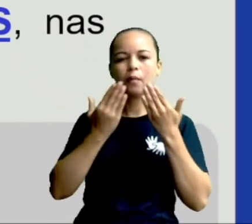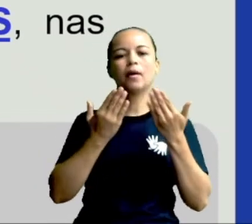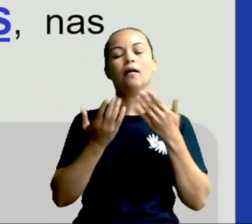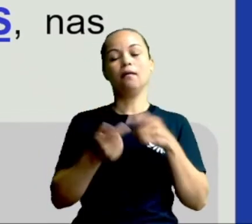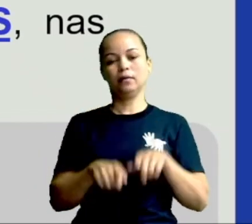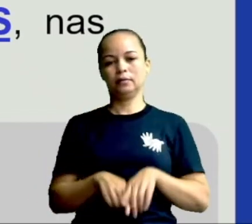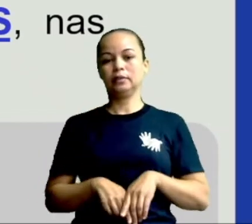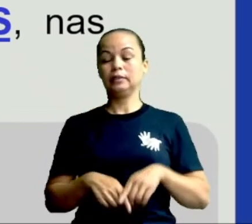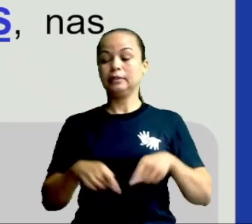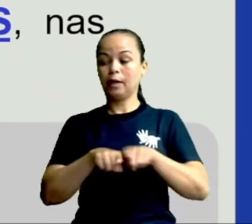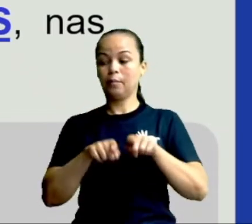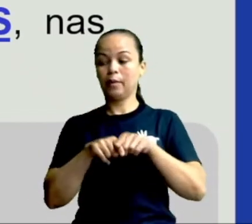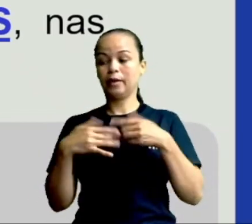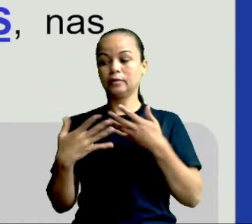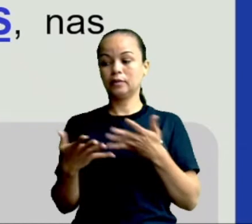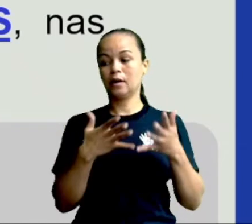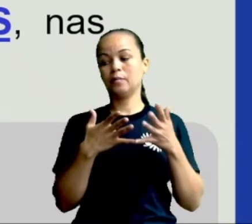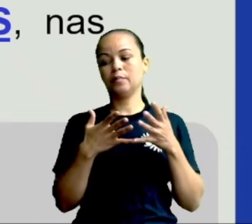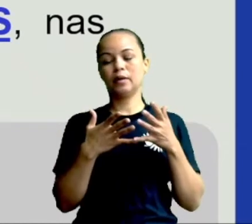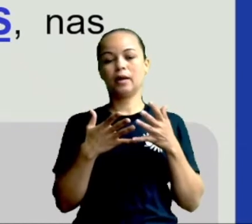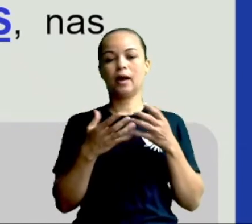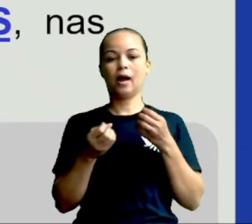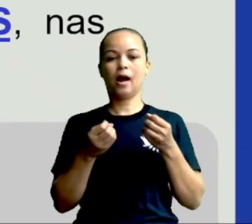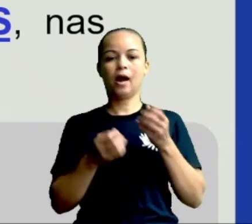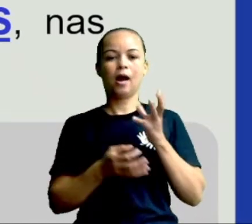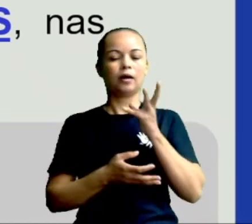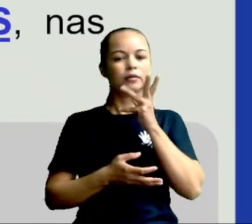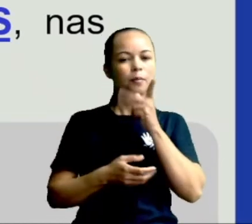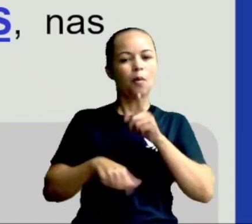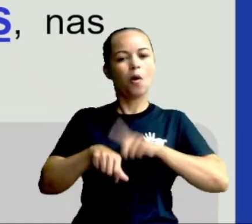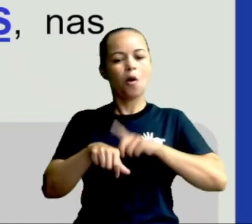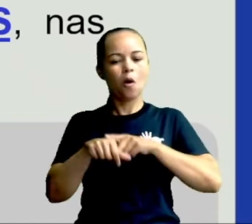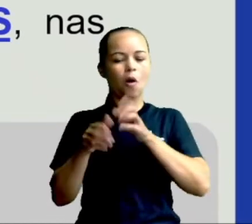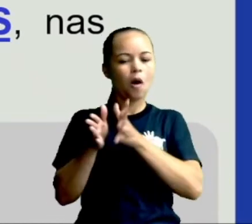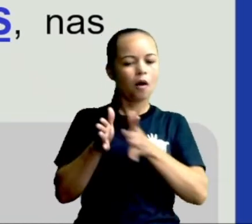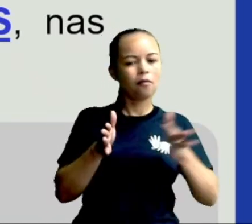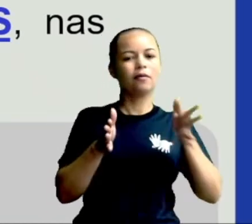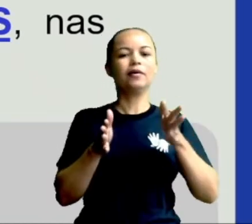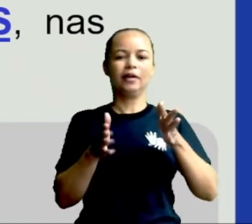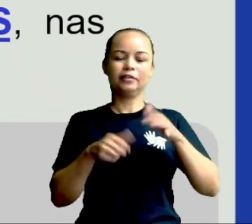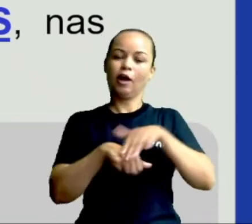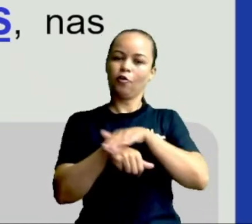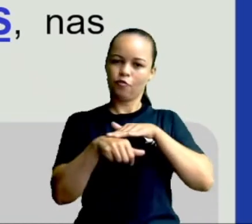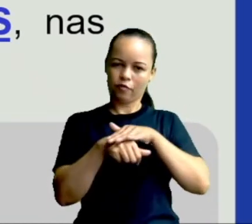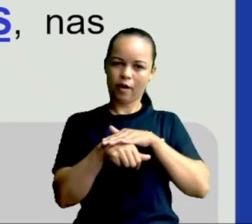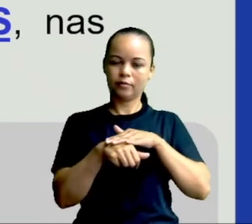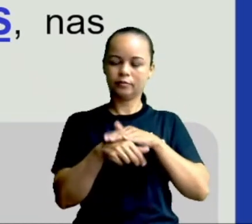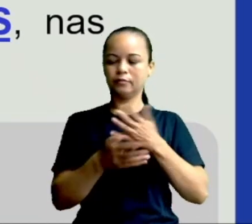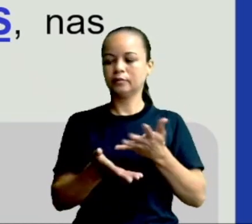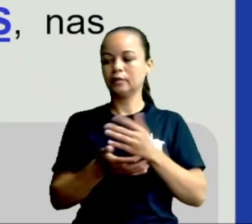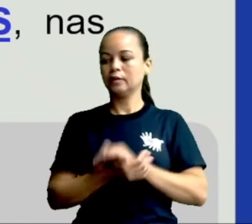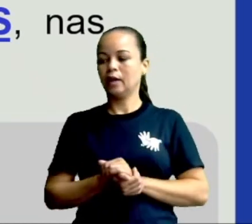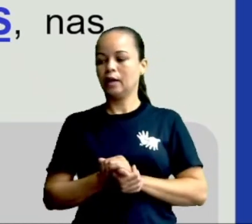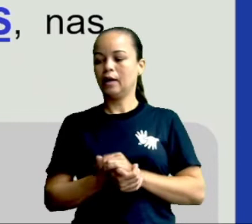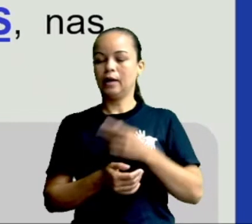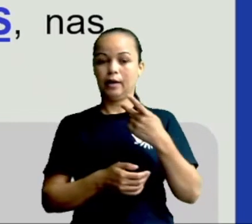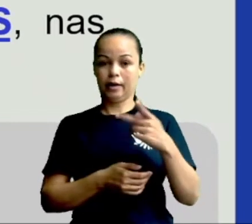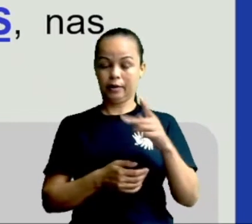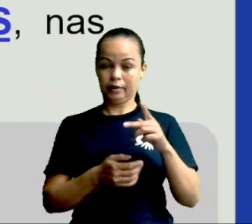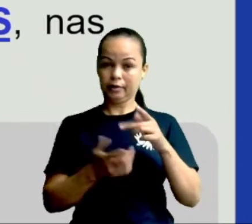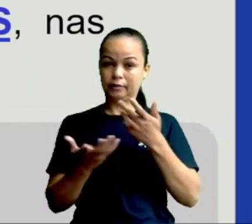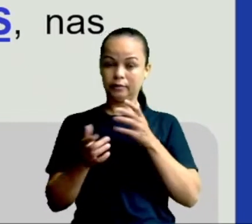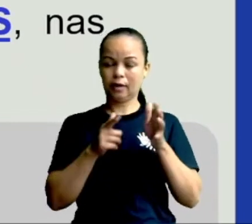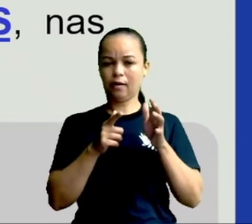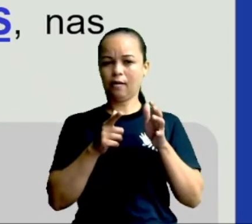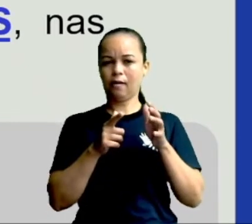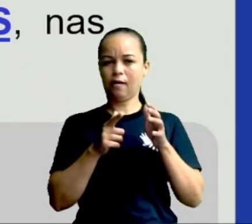de ampliar a duração de uma conversa, de um diálogo. Essa função da linguagem, a função fática, ela